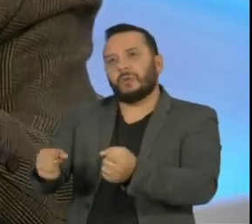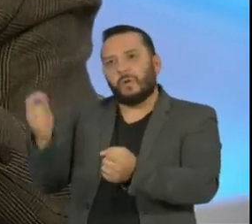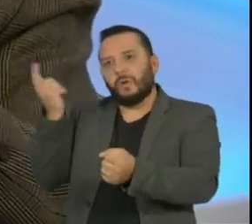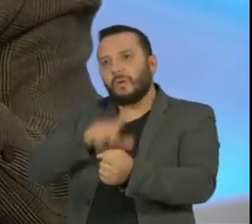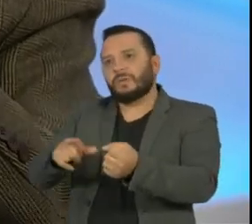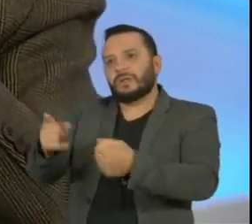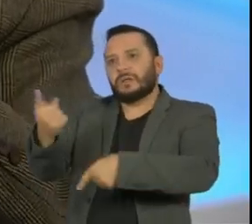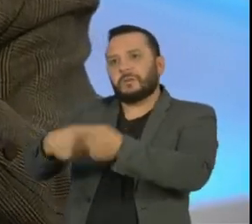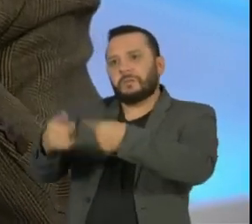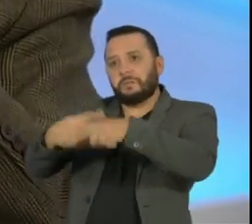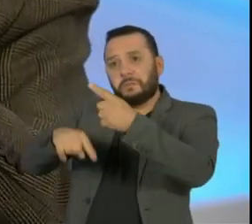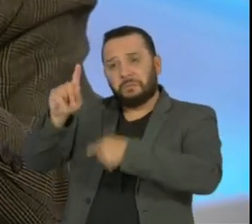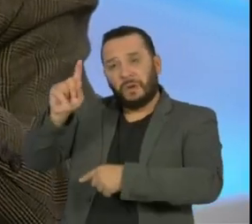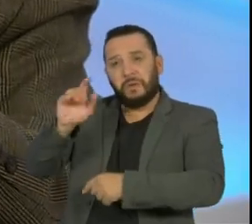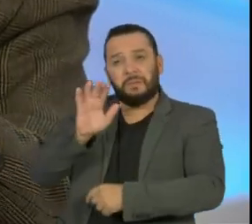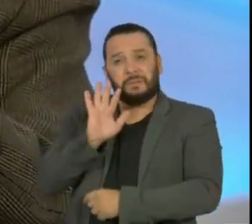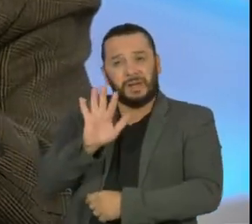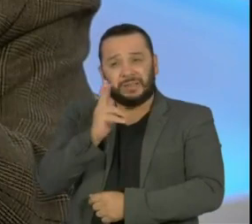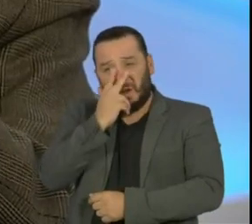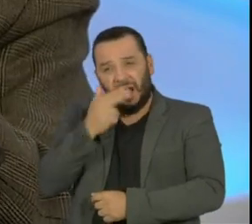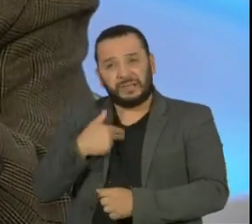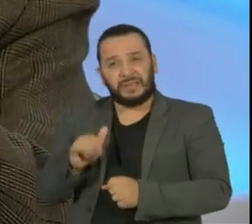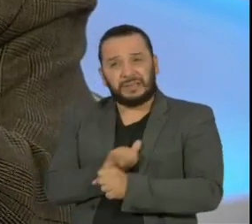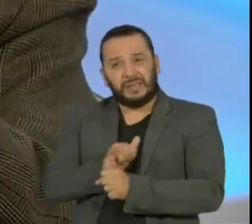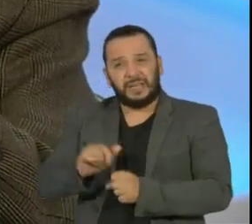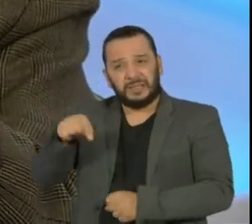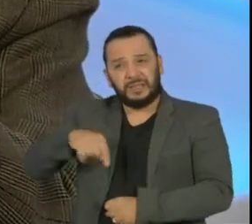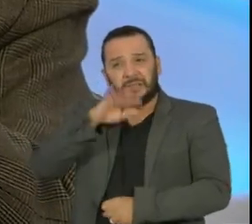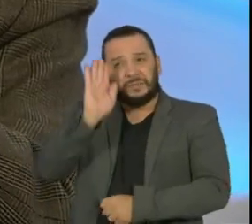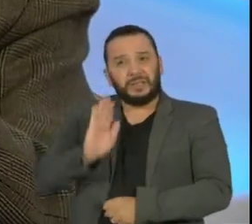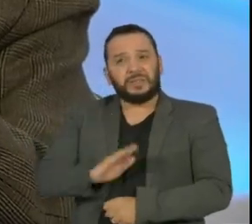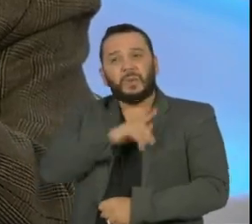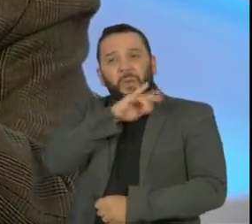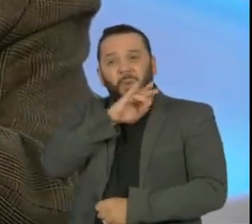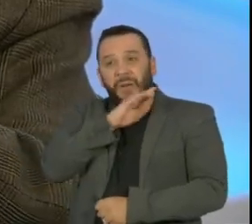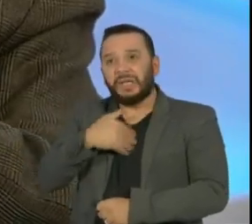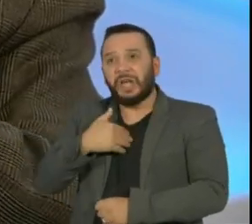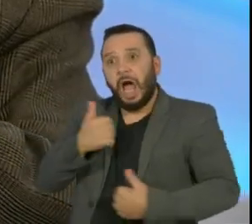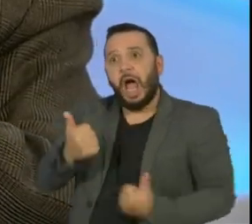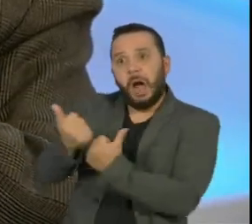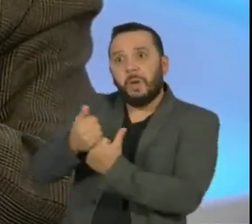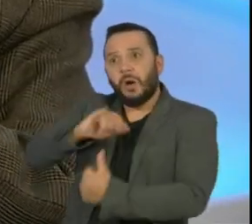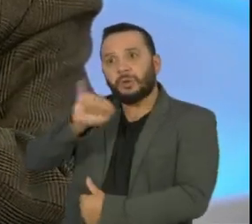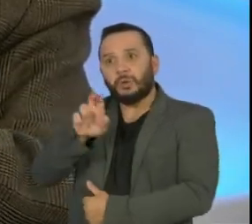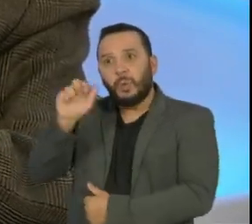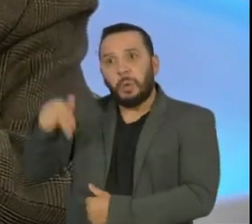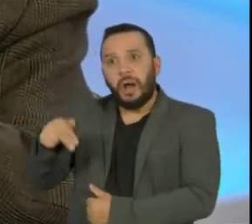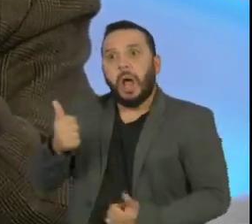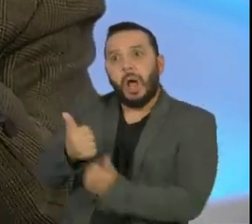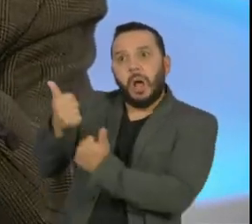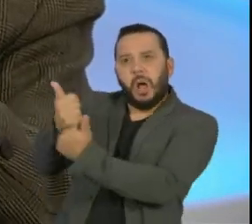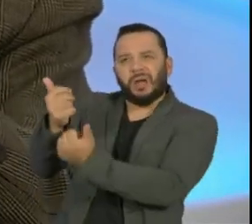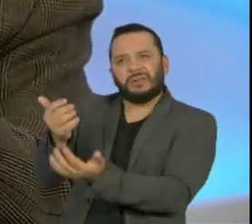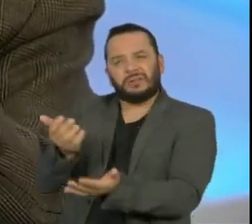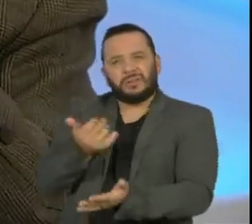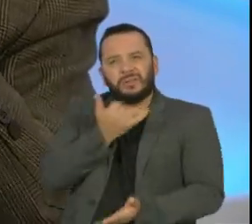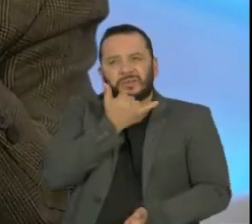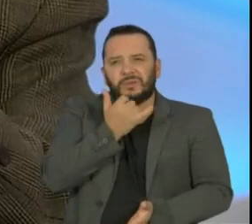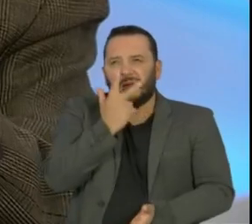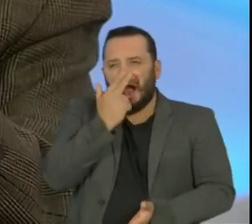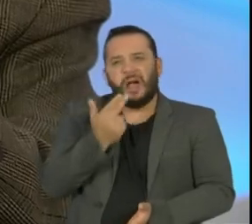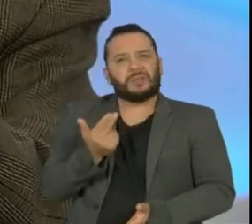o que eu acho é que os caminhos escolhidos não foram caminhos que levarão a uma boa ao